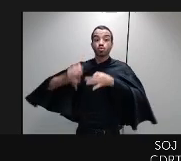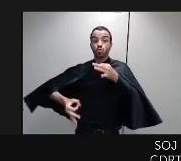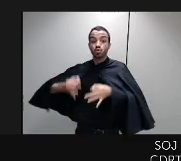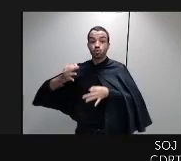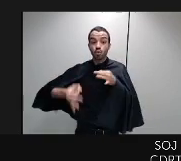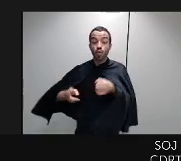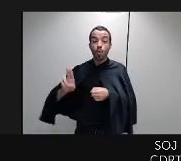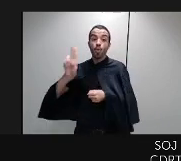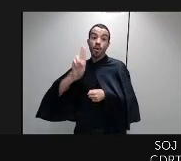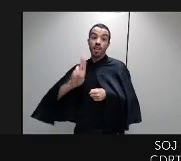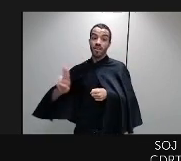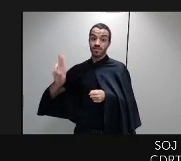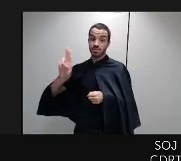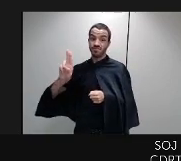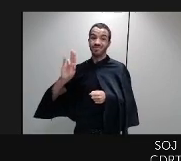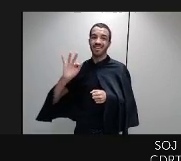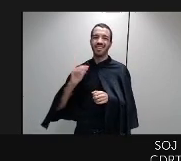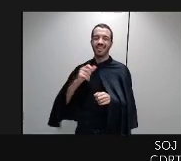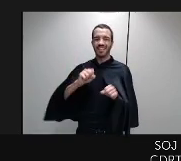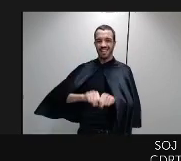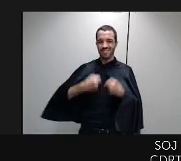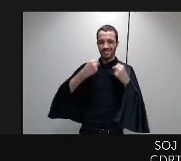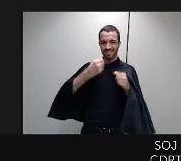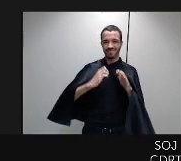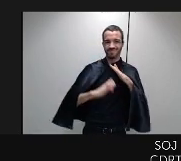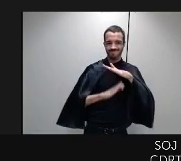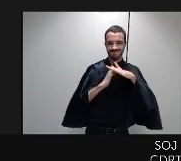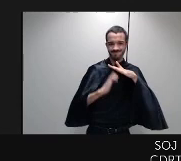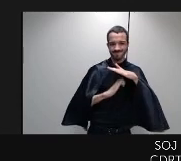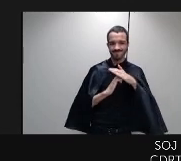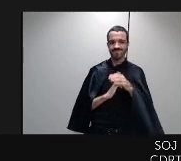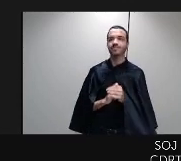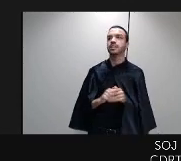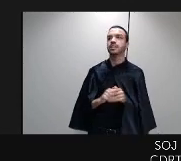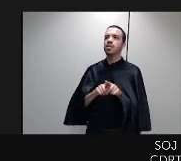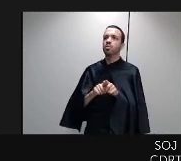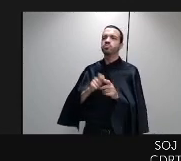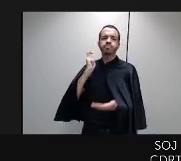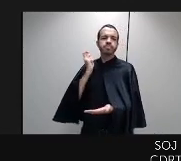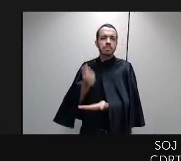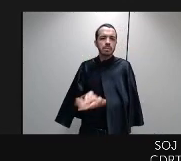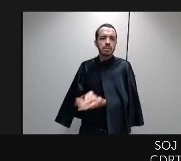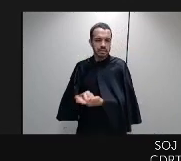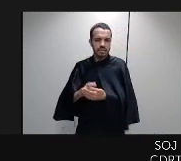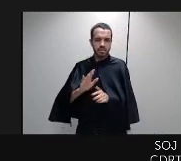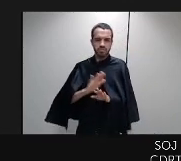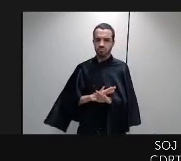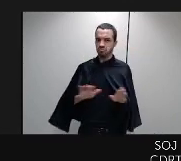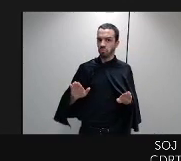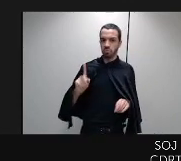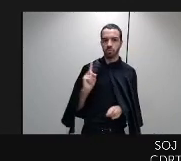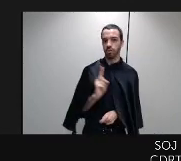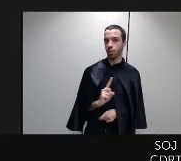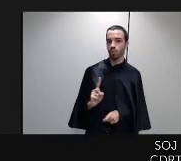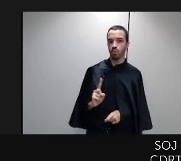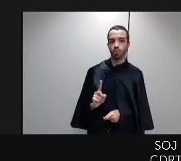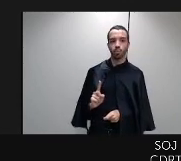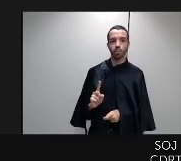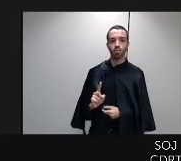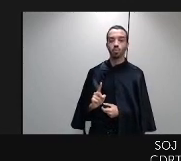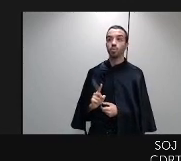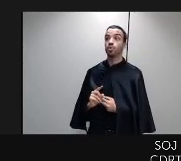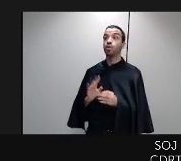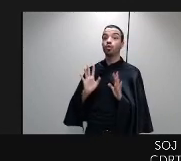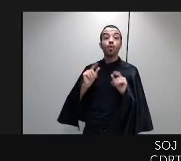não é assim existem o que zenaria o exercício desse